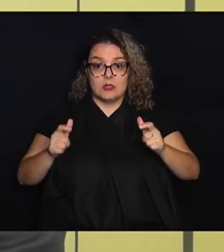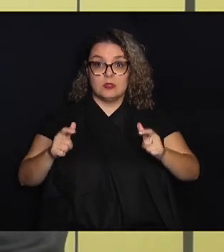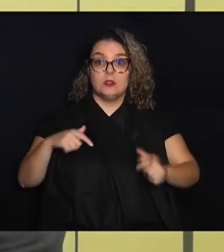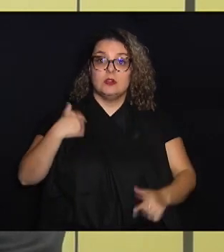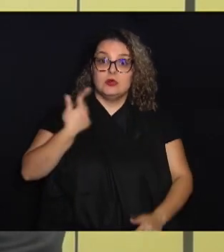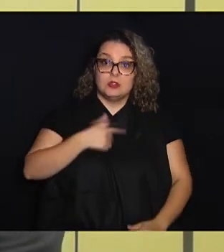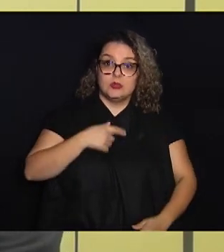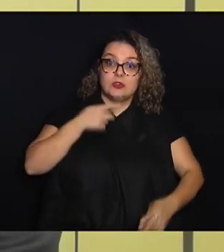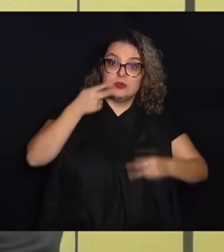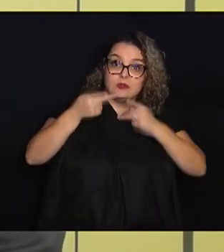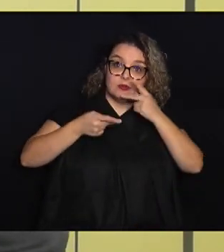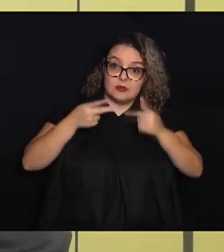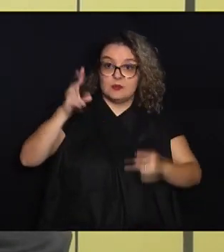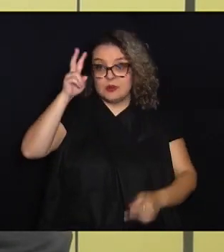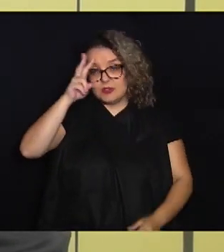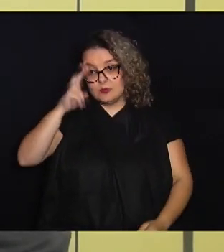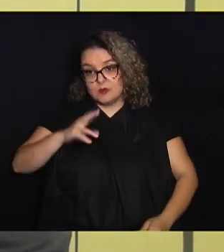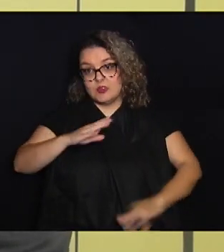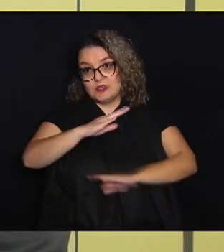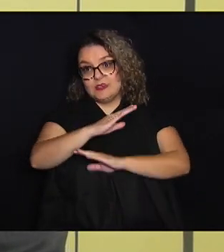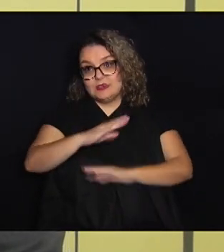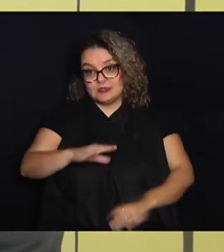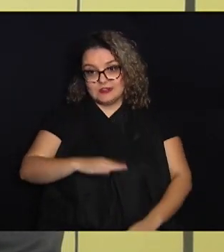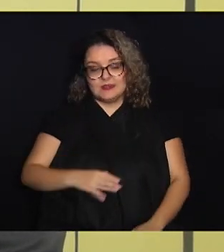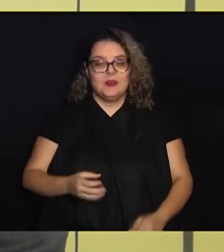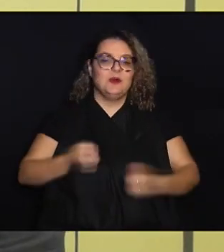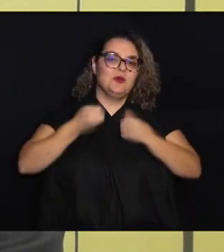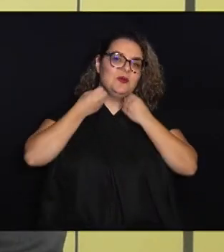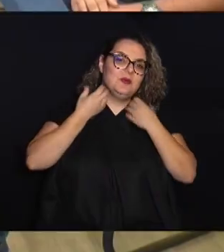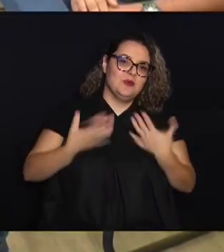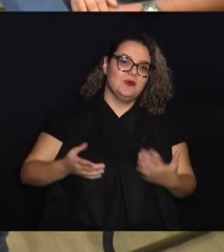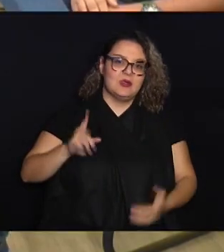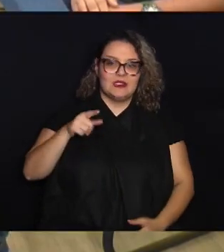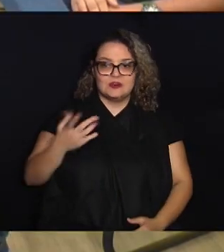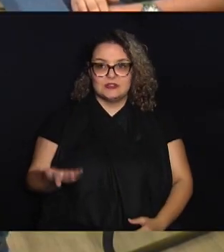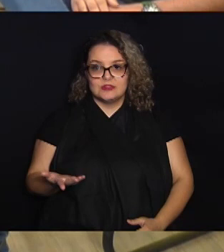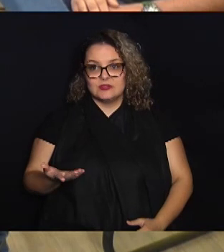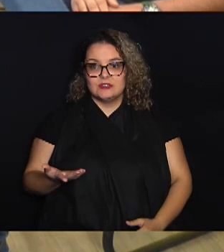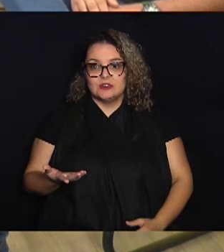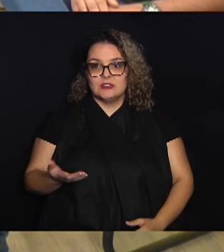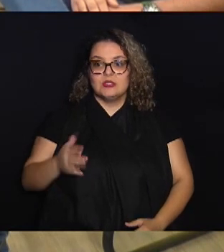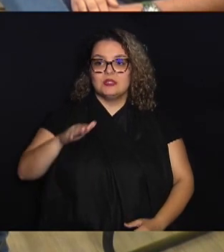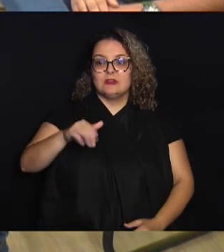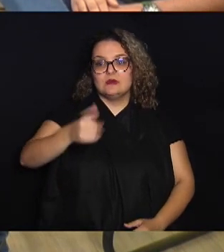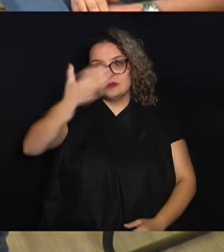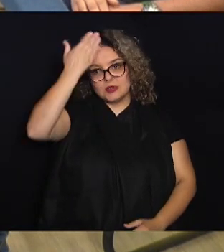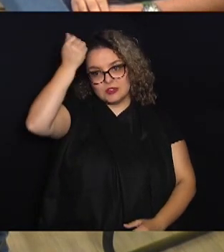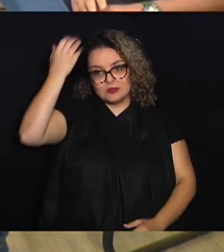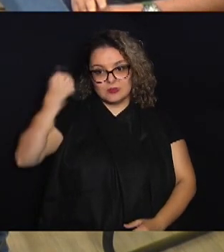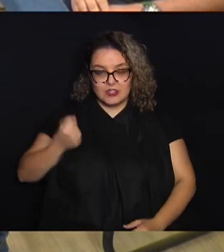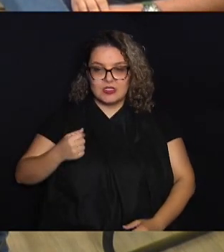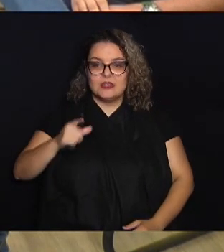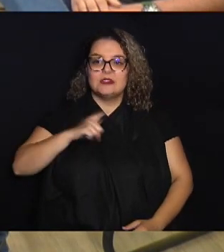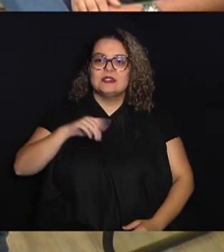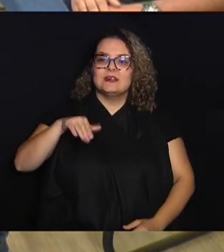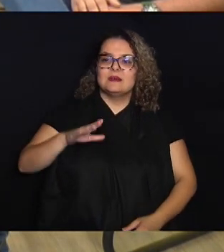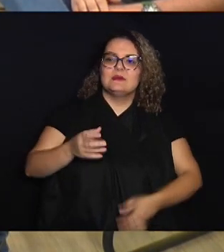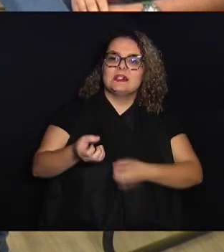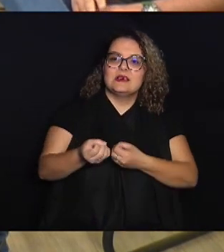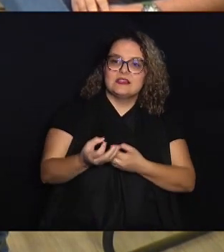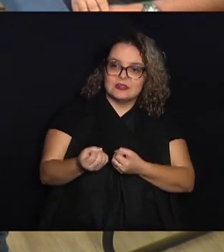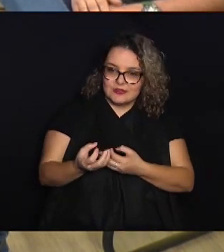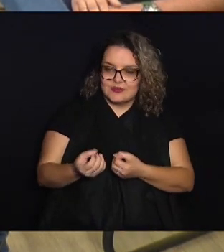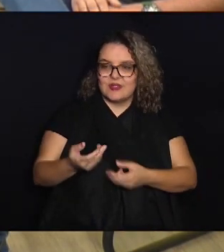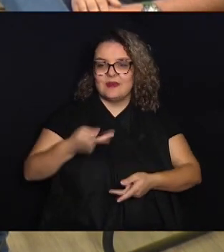contando a história aí da Câmara e da cidade. Bom, é isso aí. Então vamos lá, vamos chamar a Rúbia Oliveira, que tem mais informações.